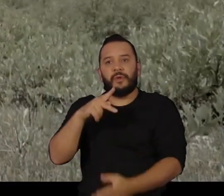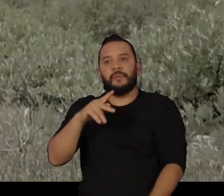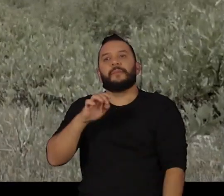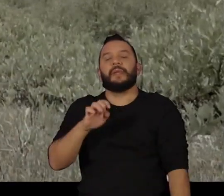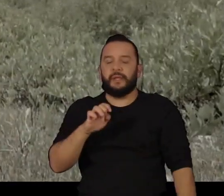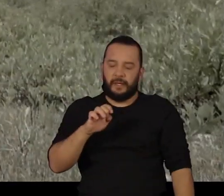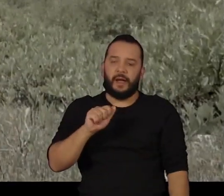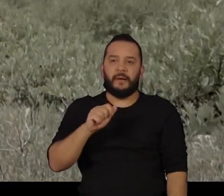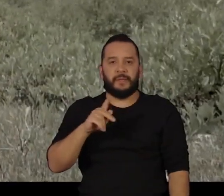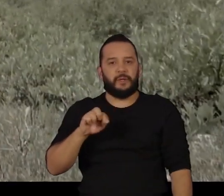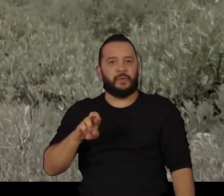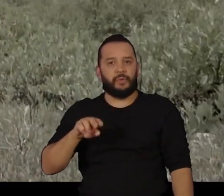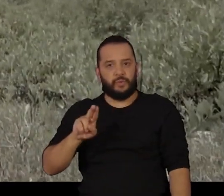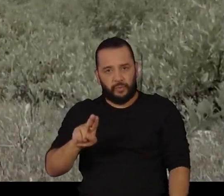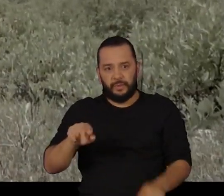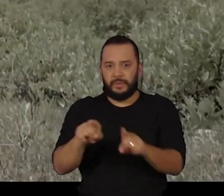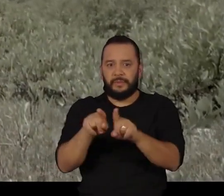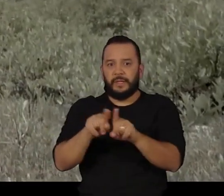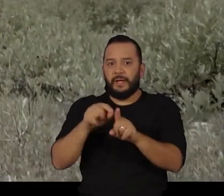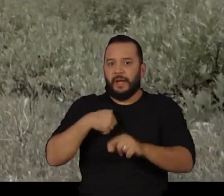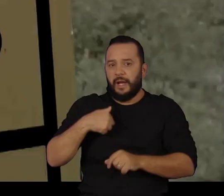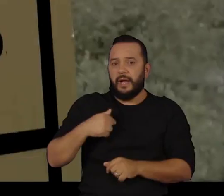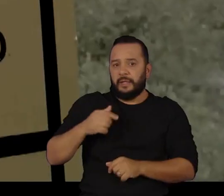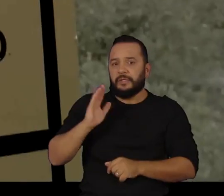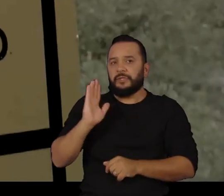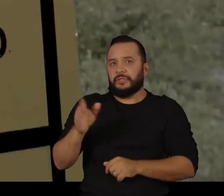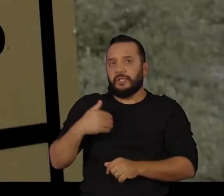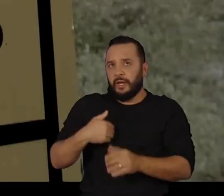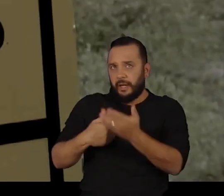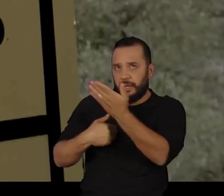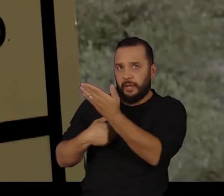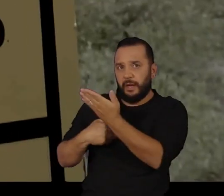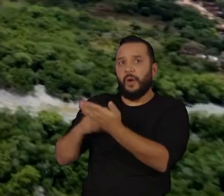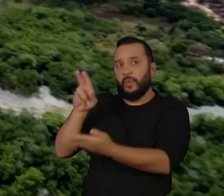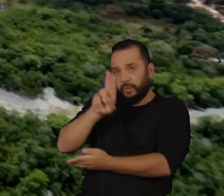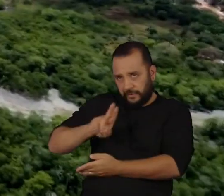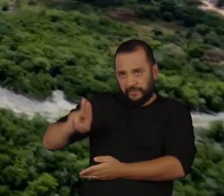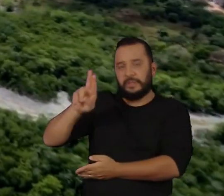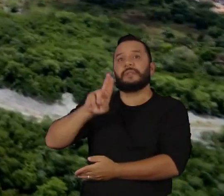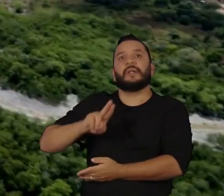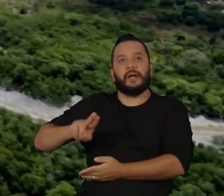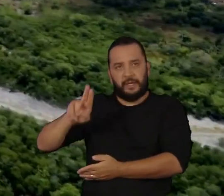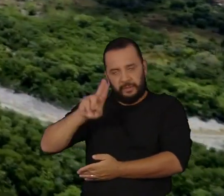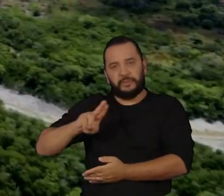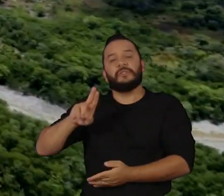com apoio do Laboratório de Ecologia de Manguezal da Universidade.